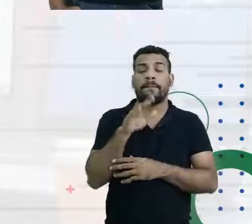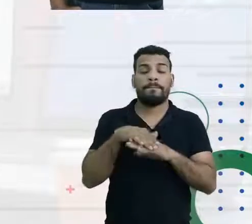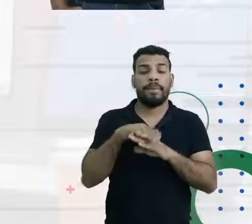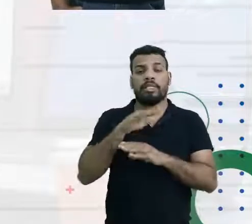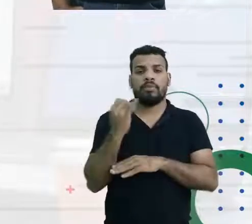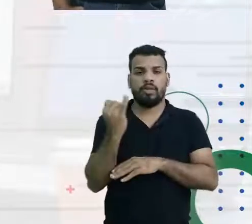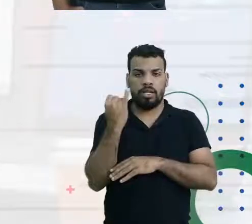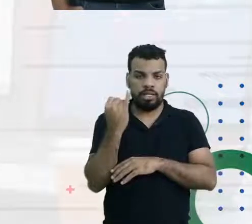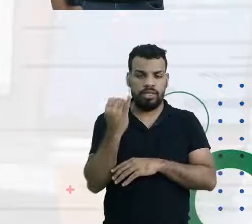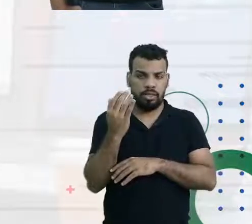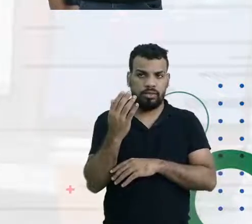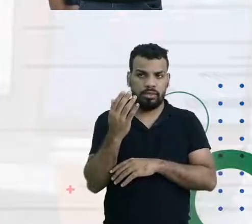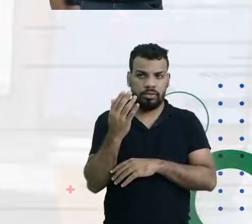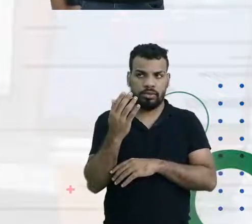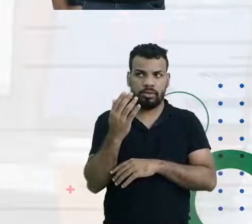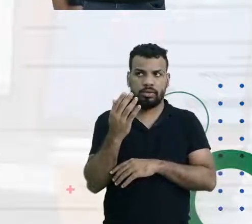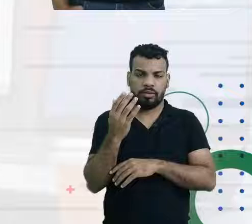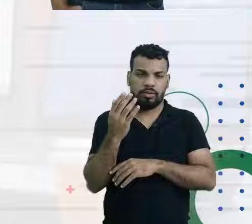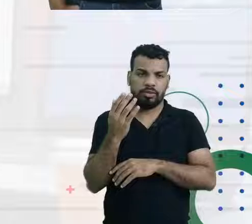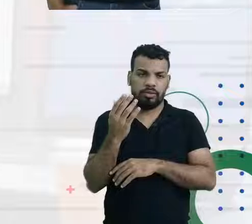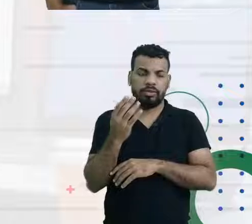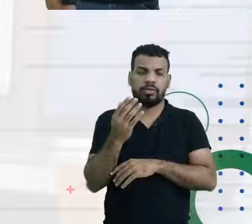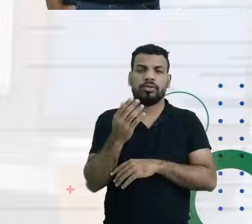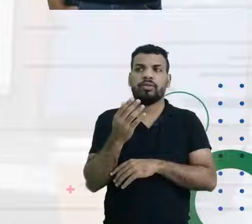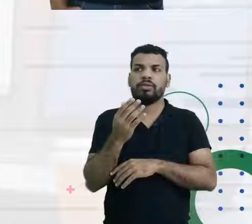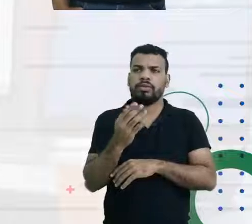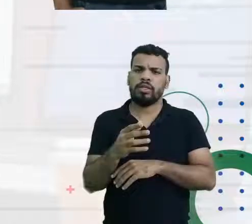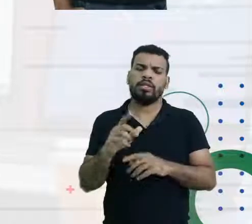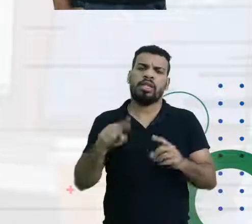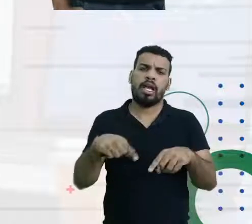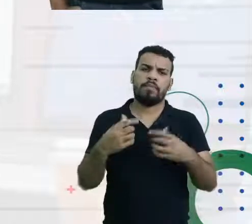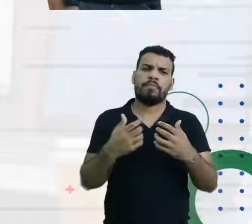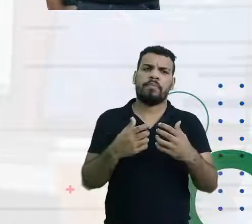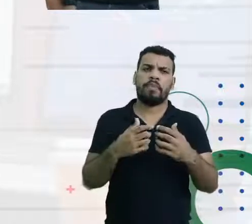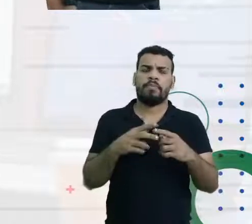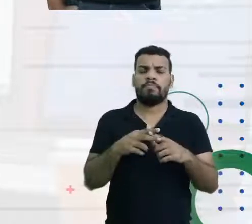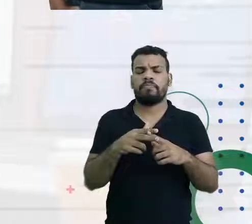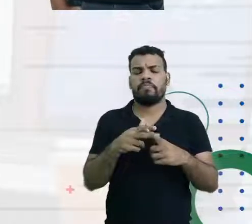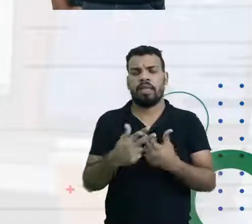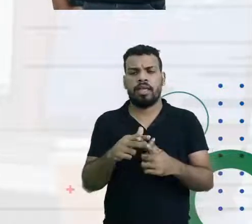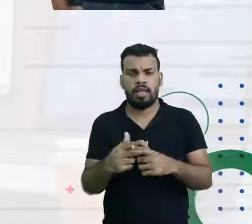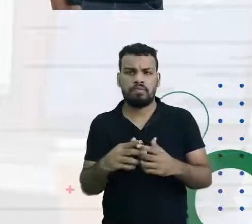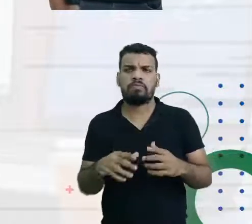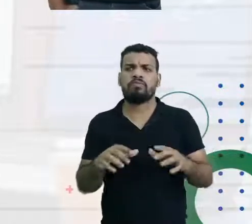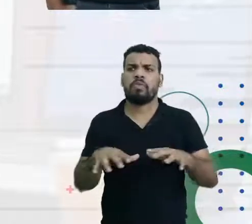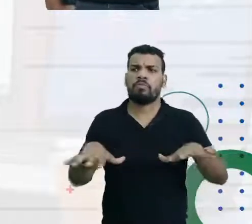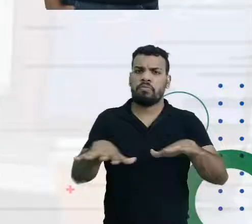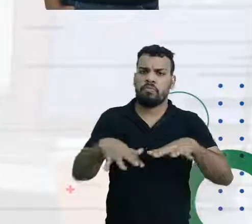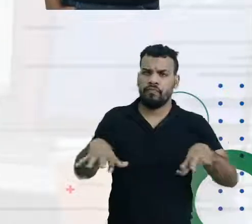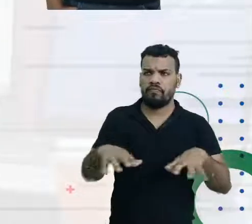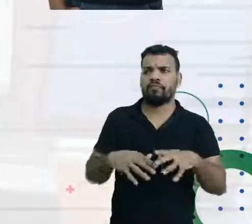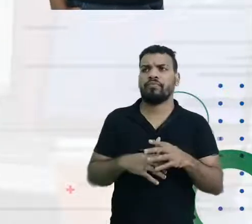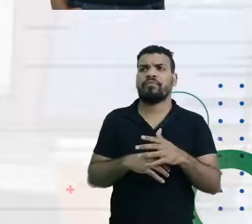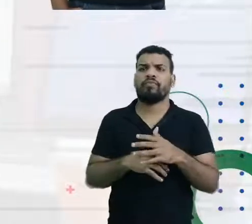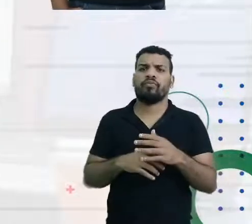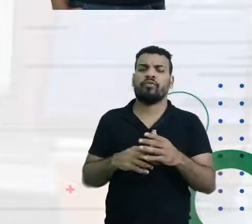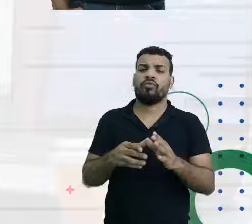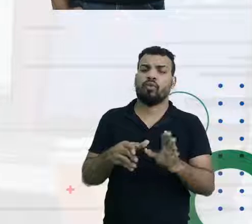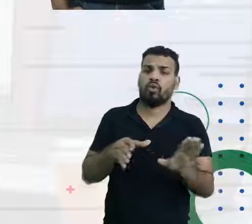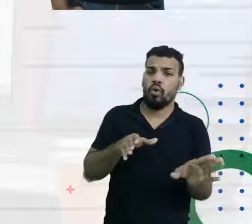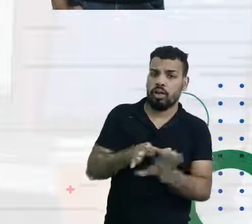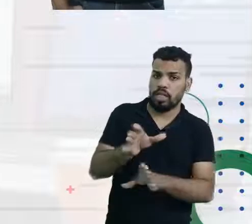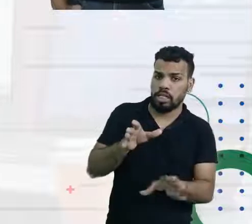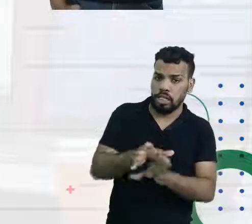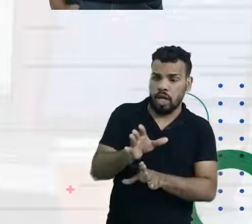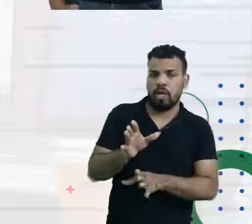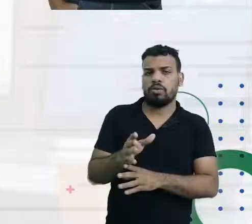importantes que a gente tem nos games, né? Seja para mecânica, seja para ambientação, seja para orientação do